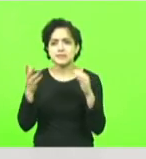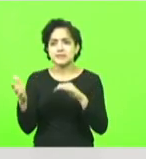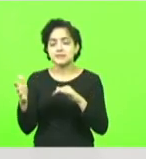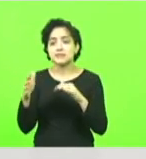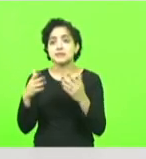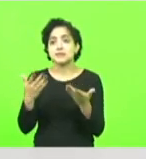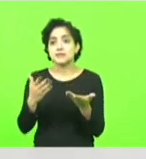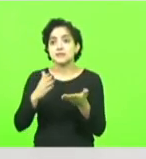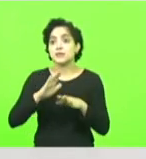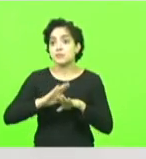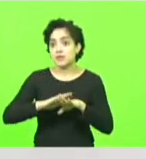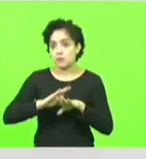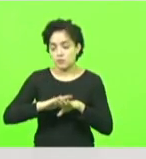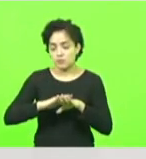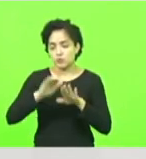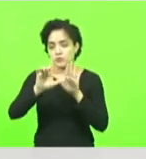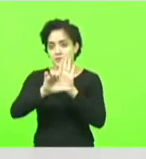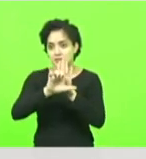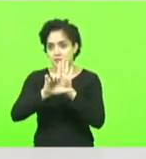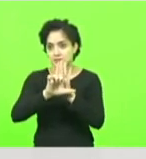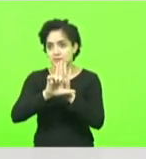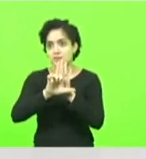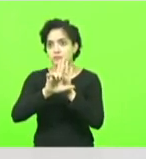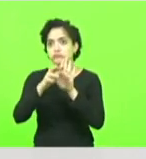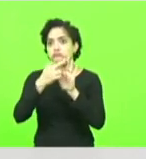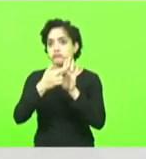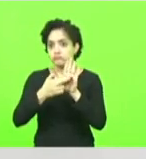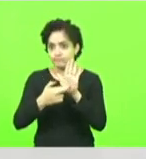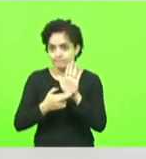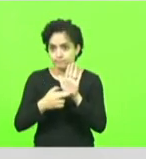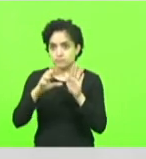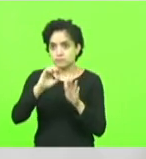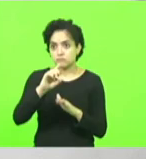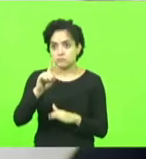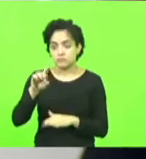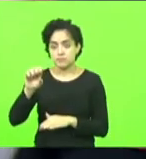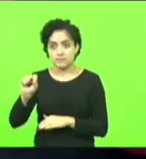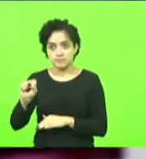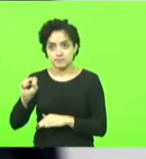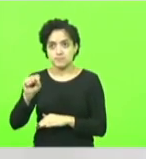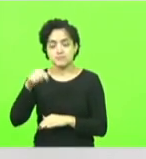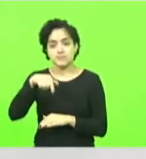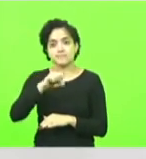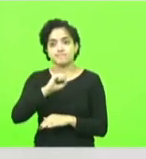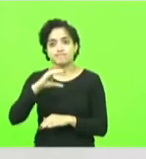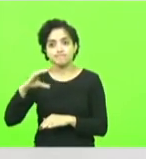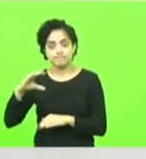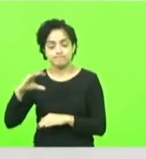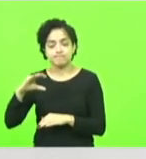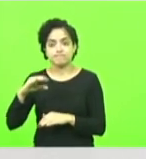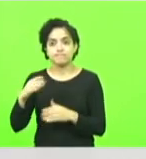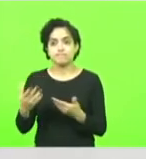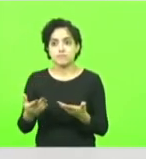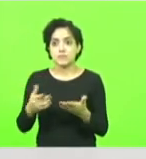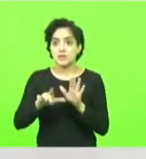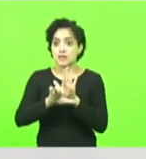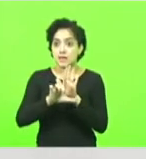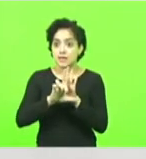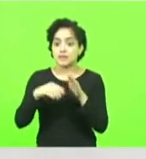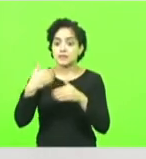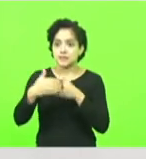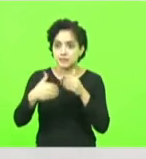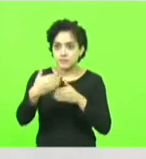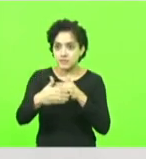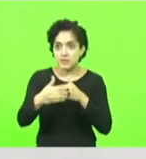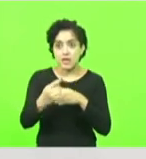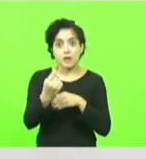autor da lei de regulamentação das ODSs aqui em Santa Catarina, que a lei está tramitando, inclusive a